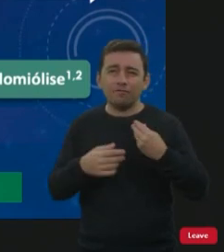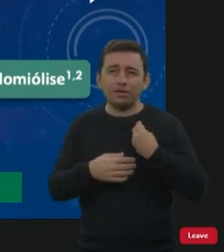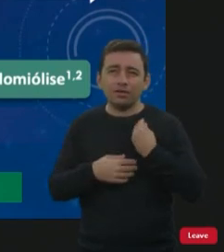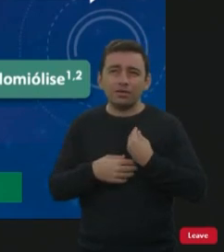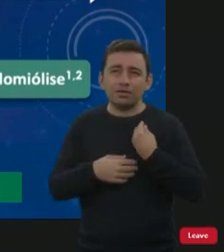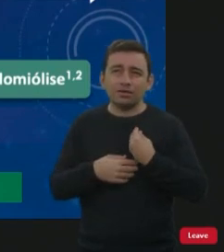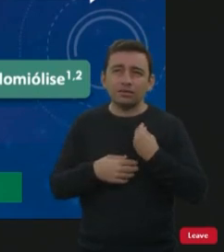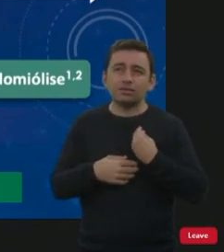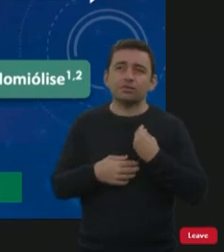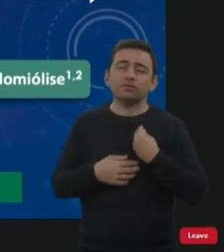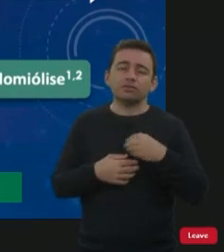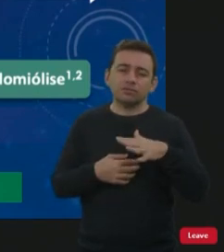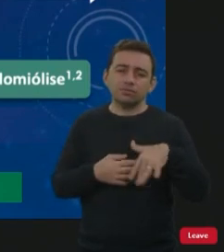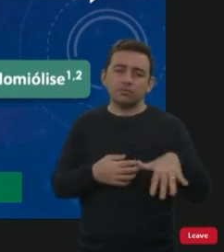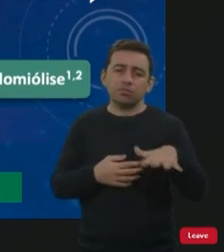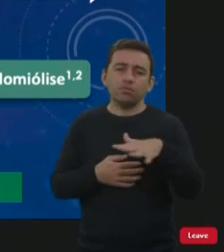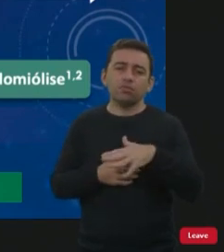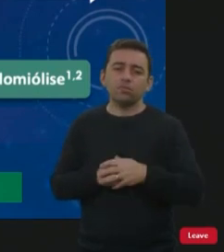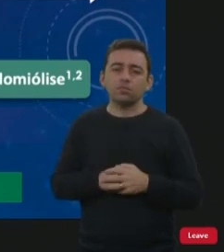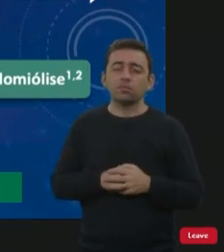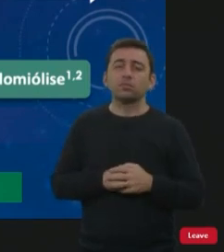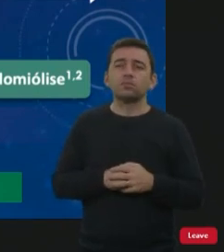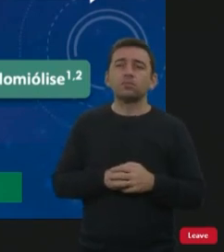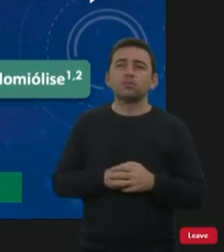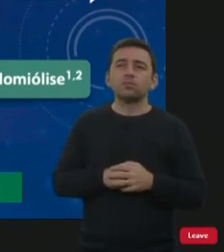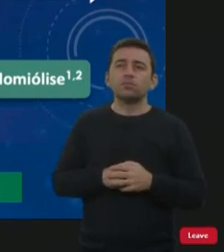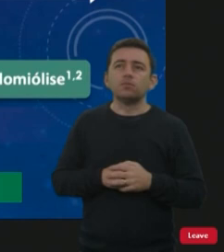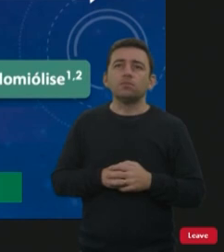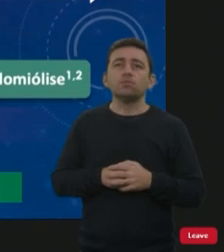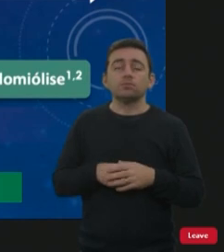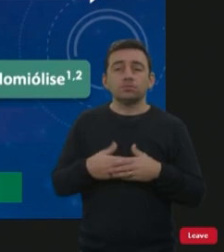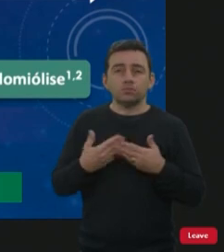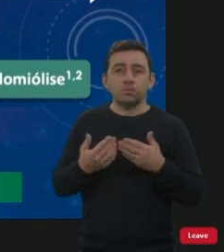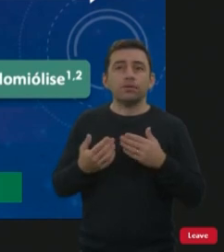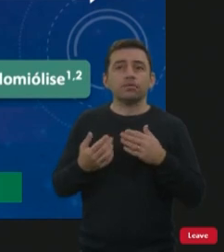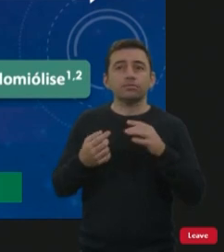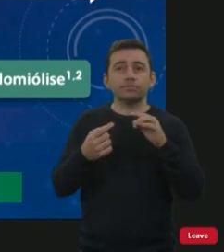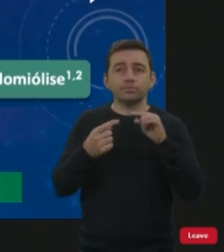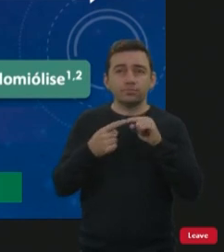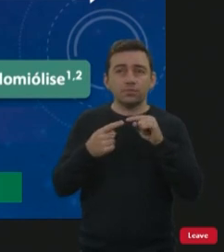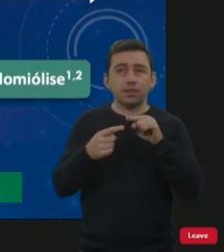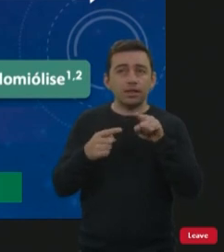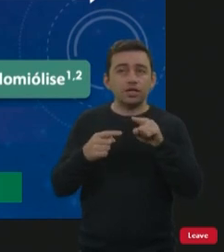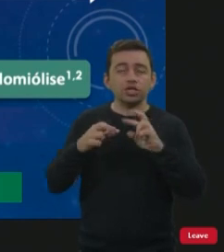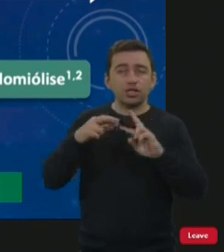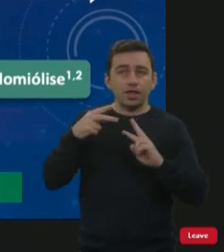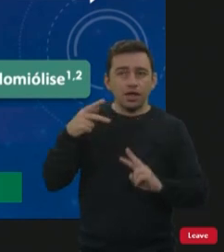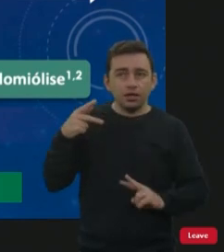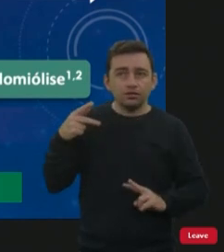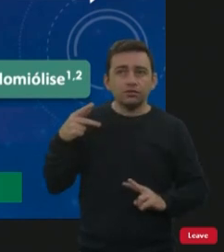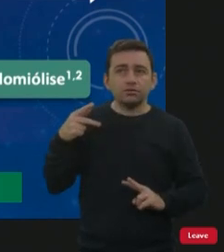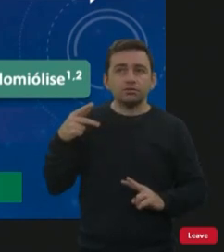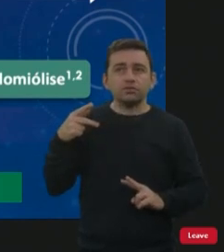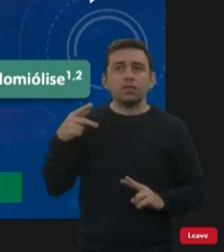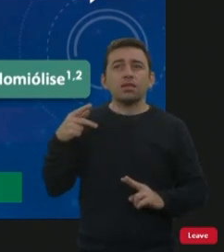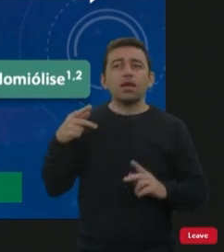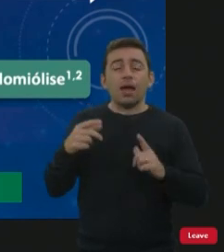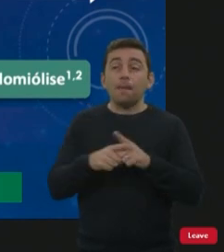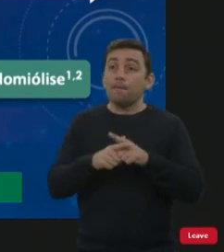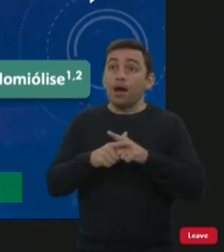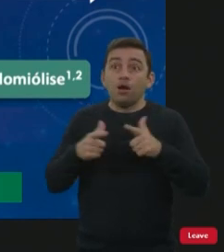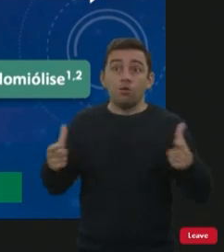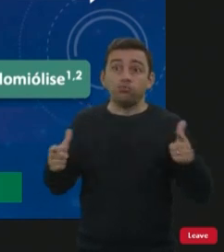de sobrevida, tá? Então, essa questão da genética aí acaba sendo muito mais abrangente